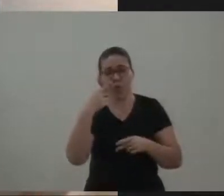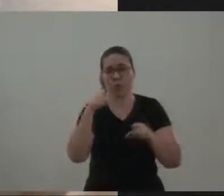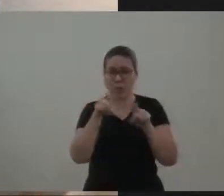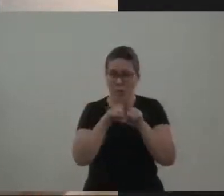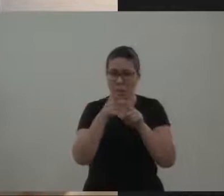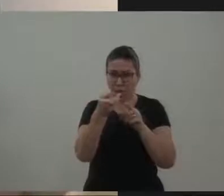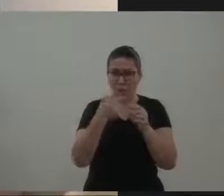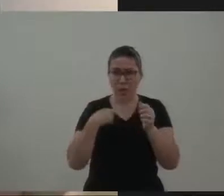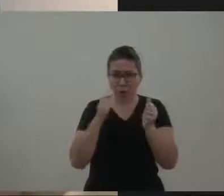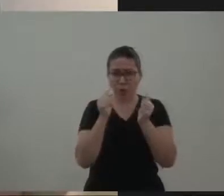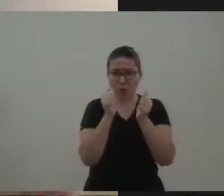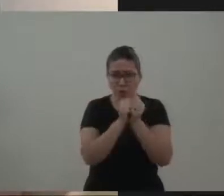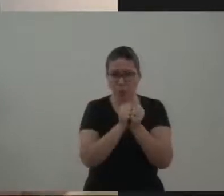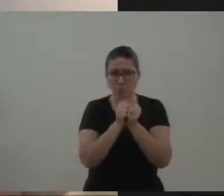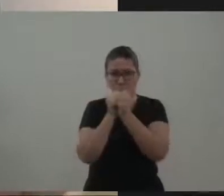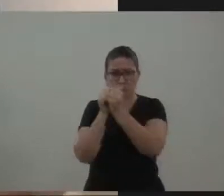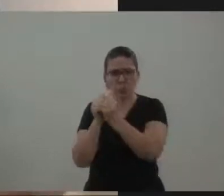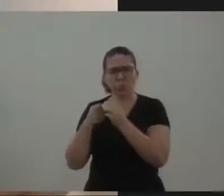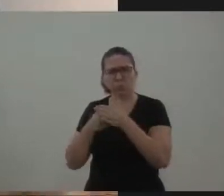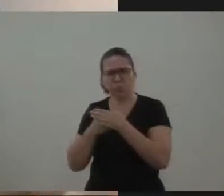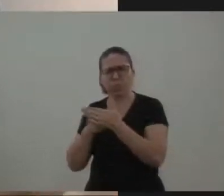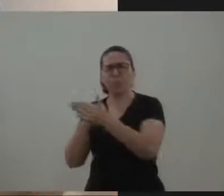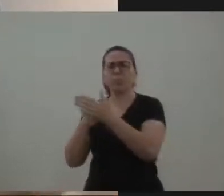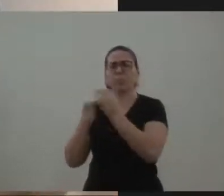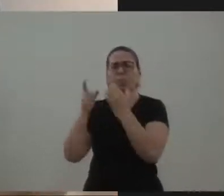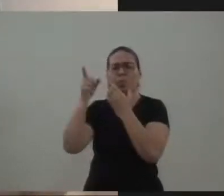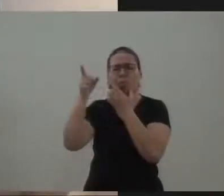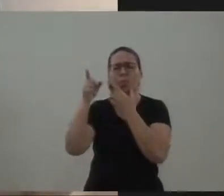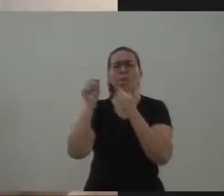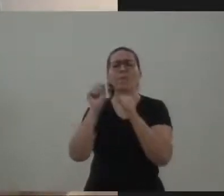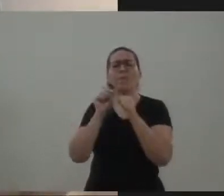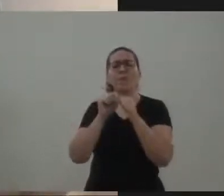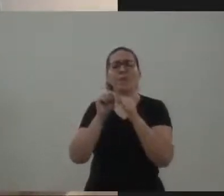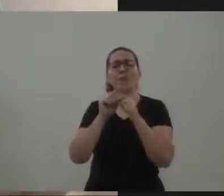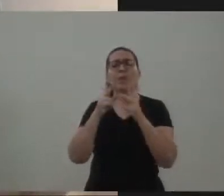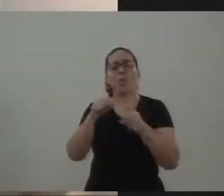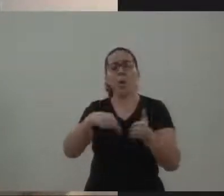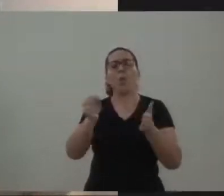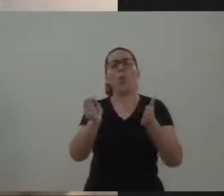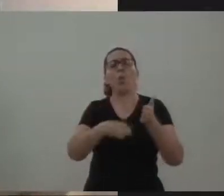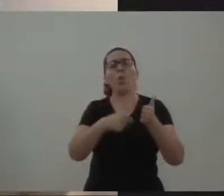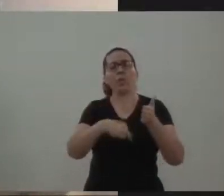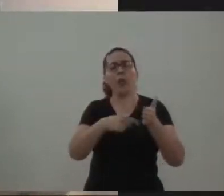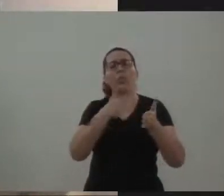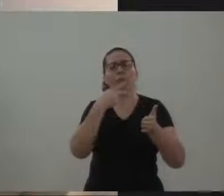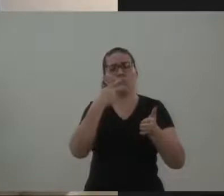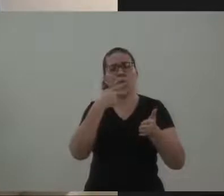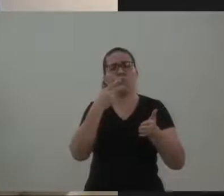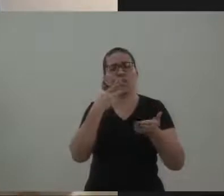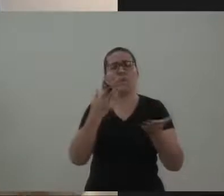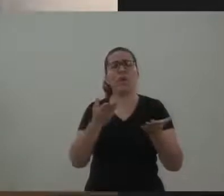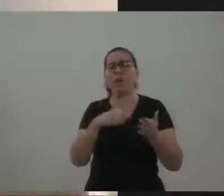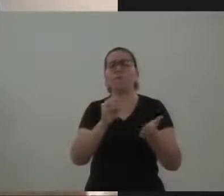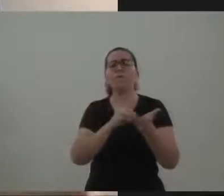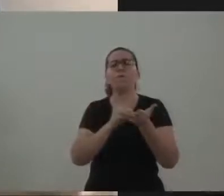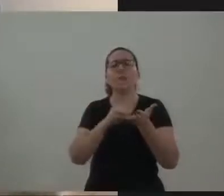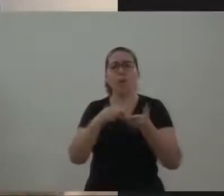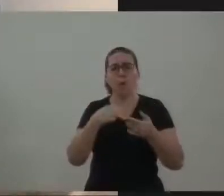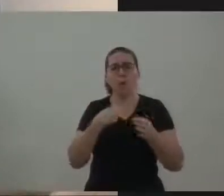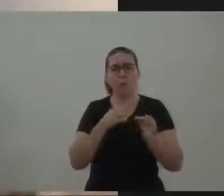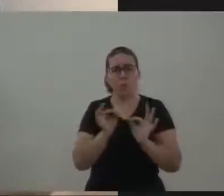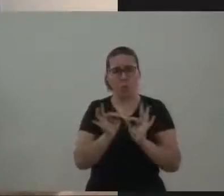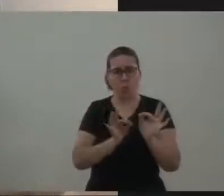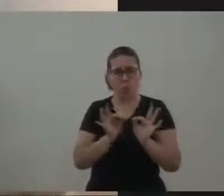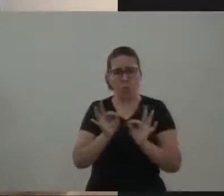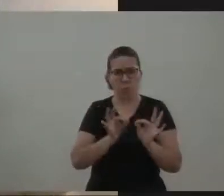ir junto para cobrar, né, que seja feito conforme o contrato fala. Então eu vou me programar, tá? Eu